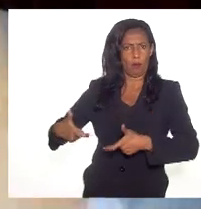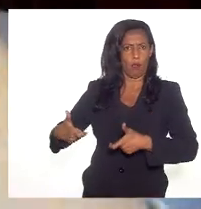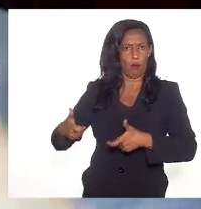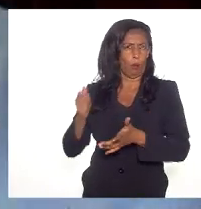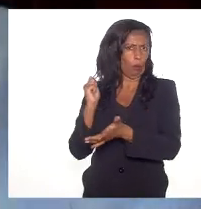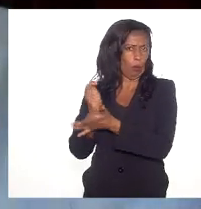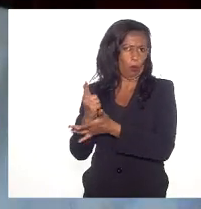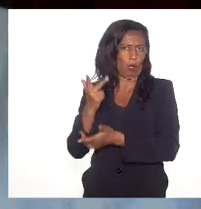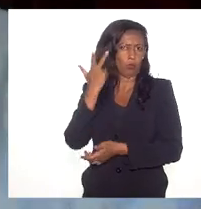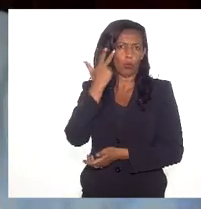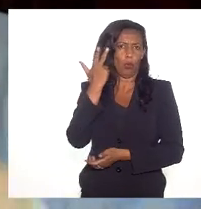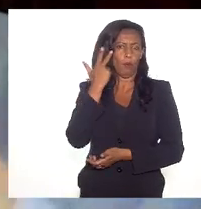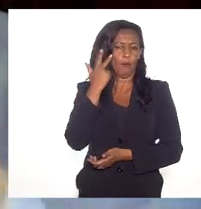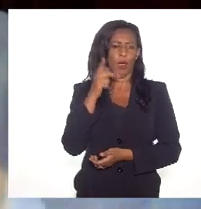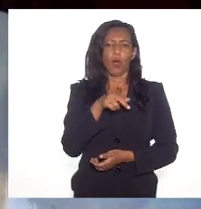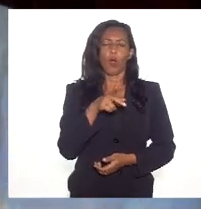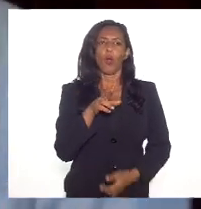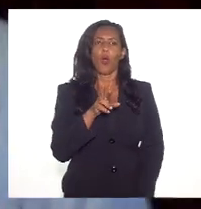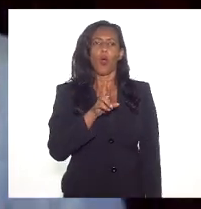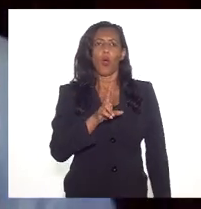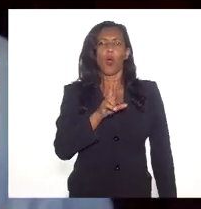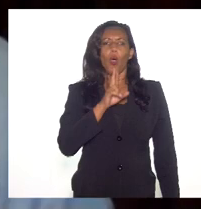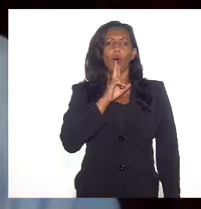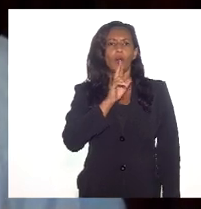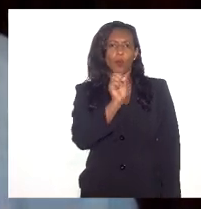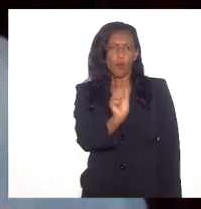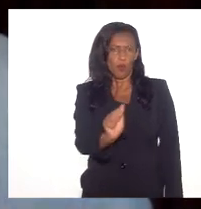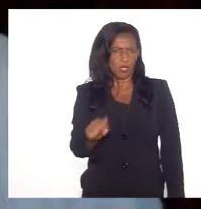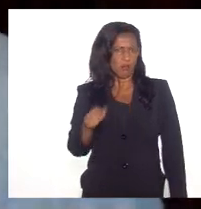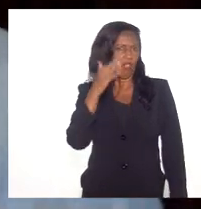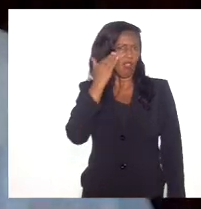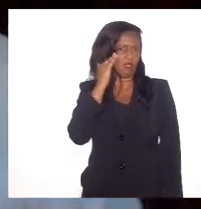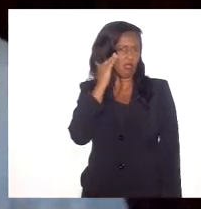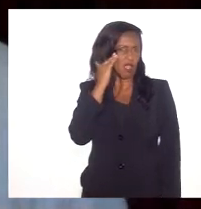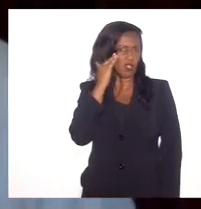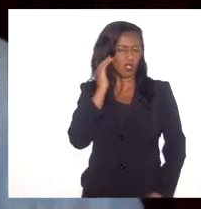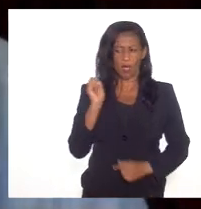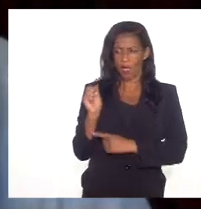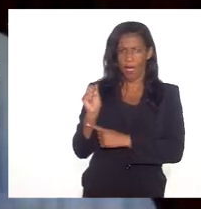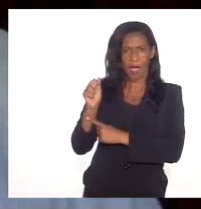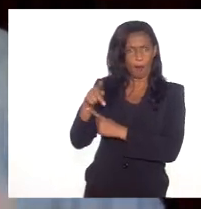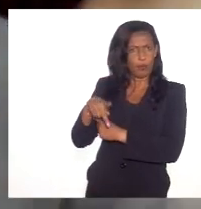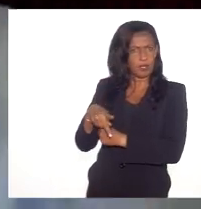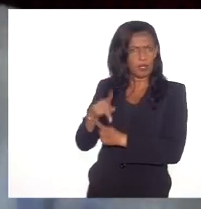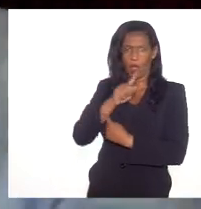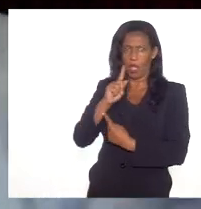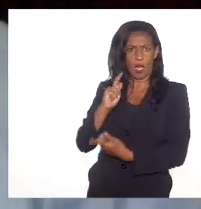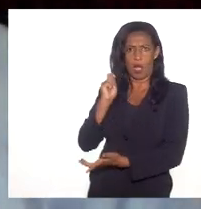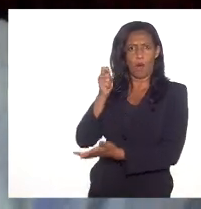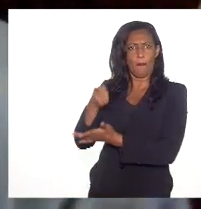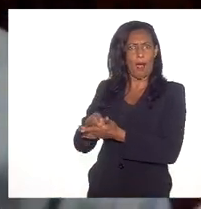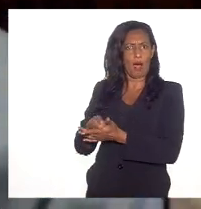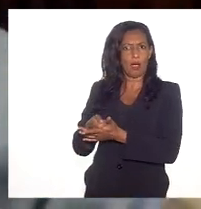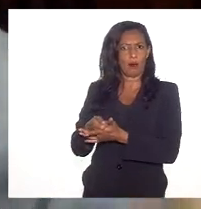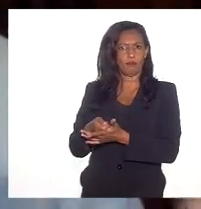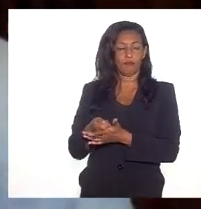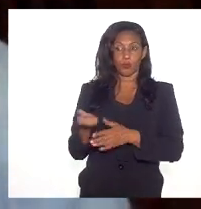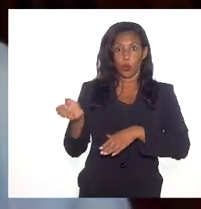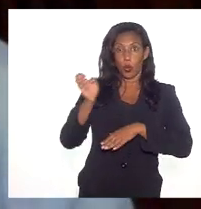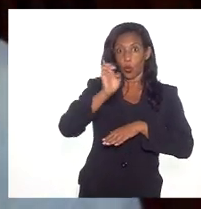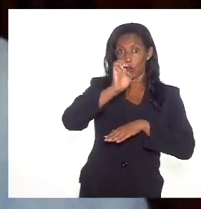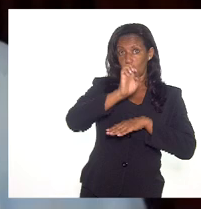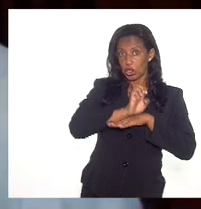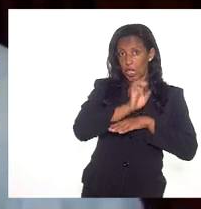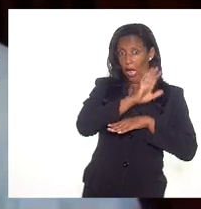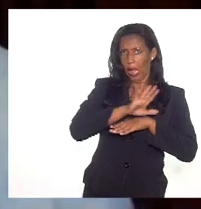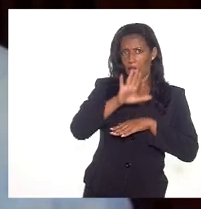o deputado Rodrigo Amorim, que entende ainda mais esse tema, nesse caso específico, o aposentado não paga a sua arma. O Estado determinará e